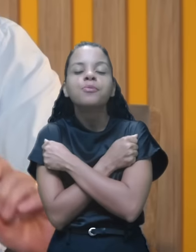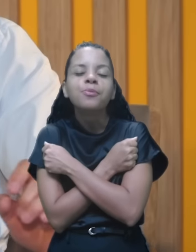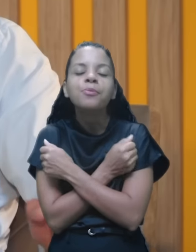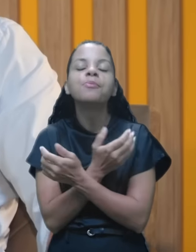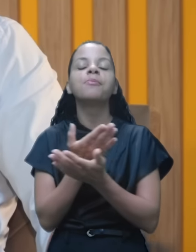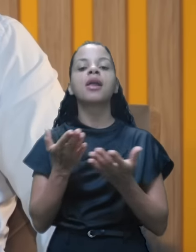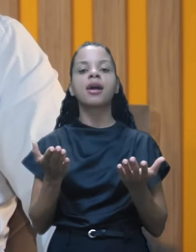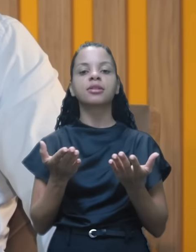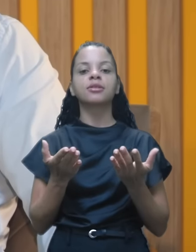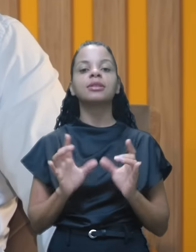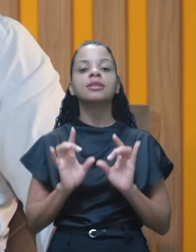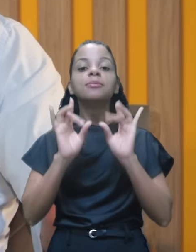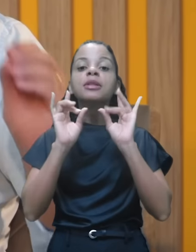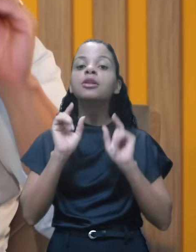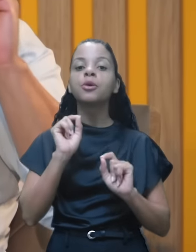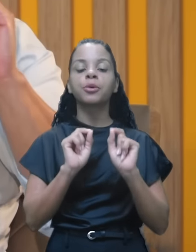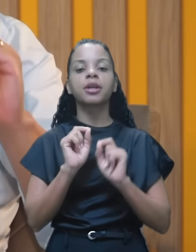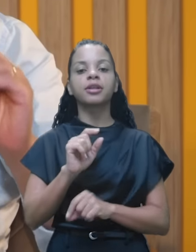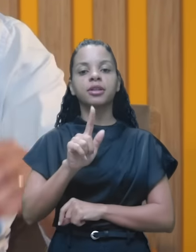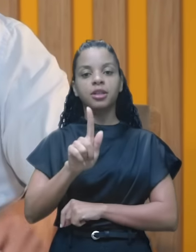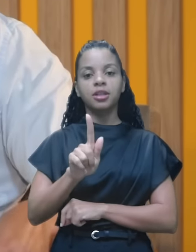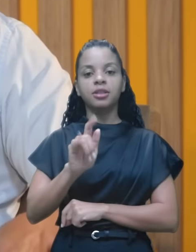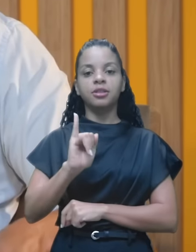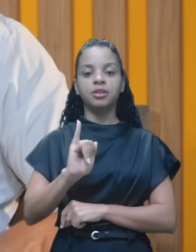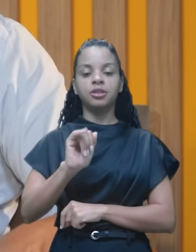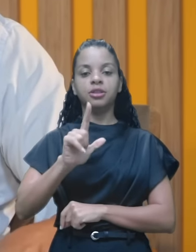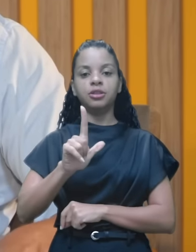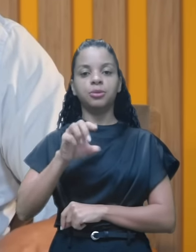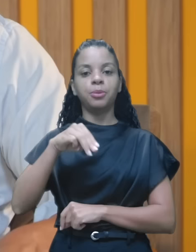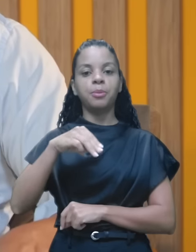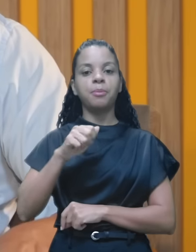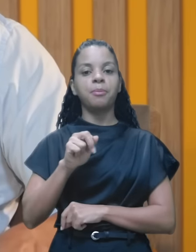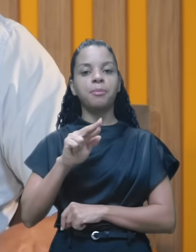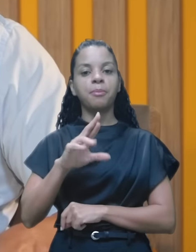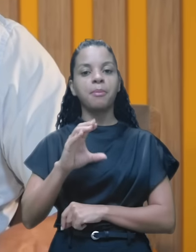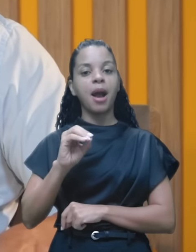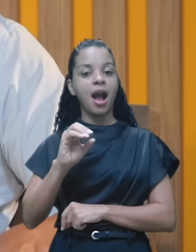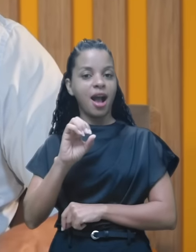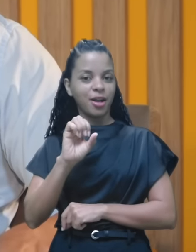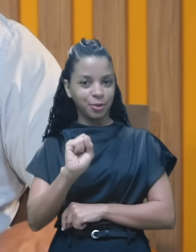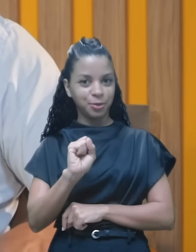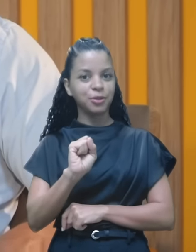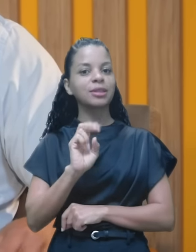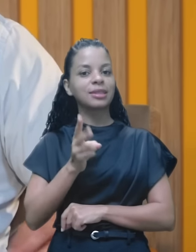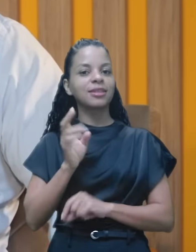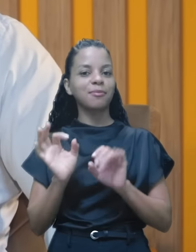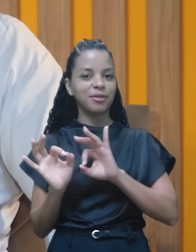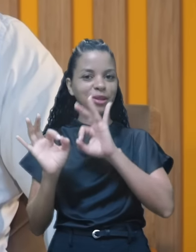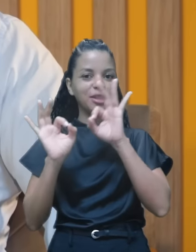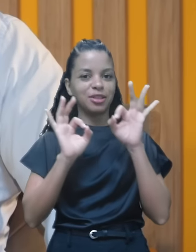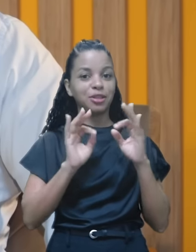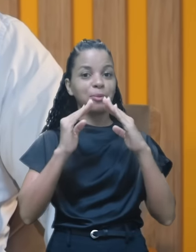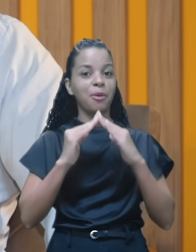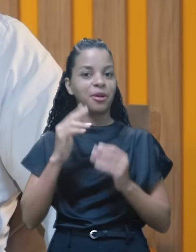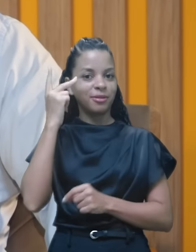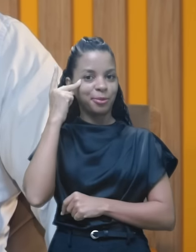algumas pessoas. Um abraço vai primeiro para o Gil Marcos, que nos assiste direto de Jardim Clarice, São Paulo.